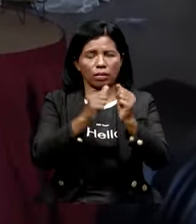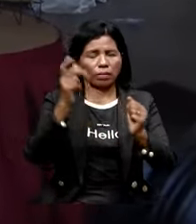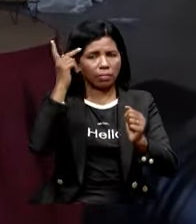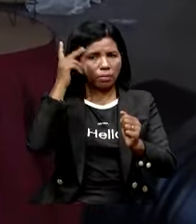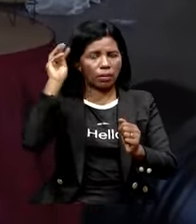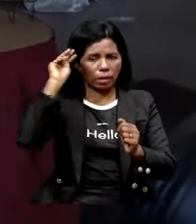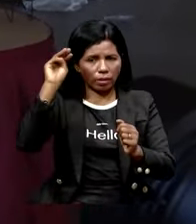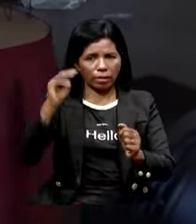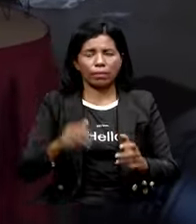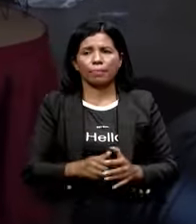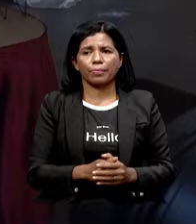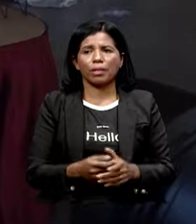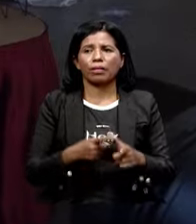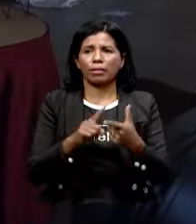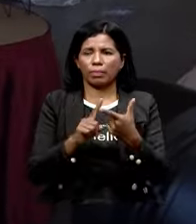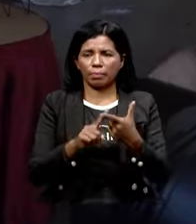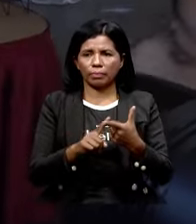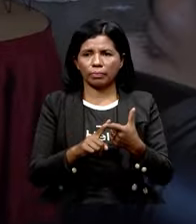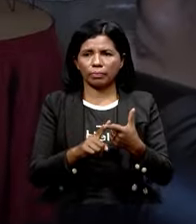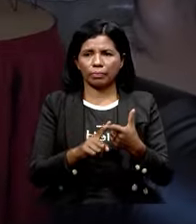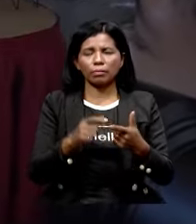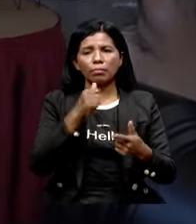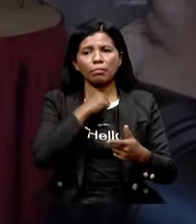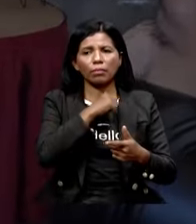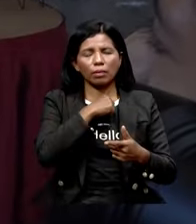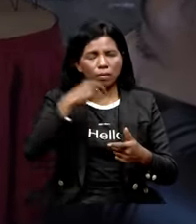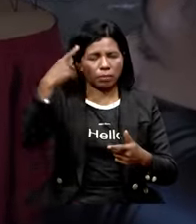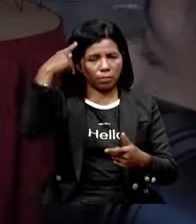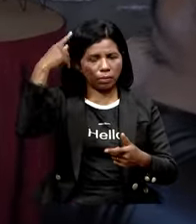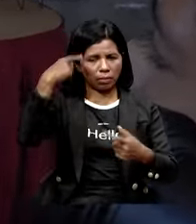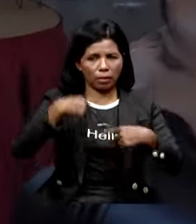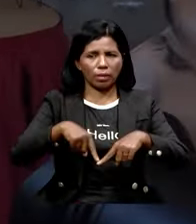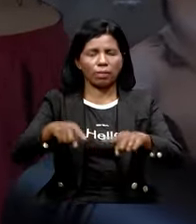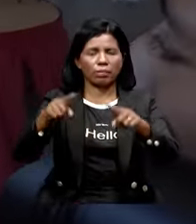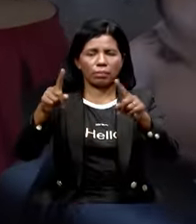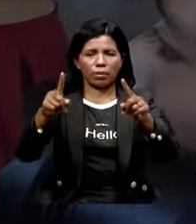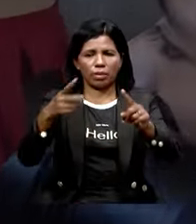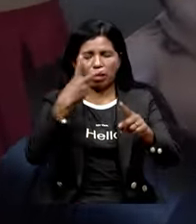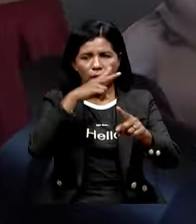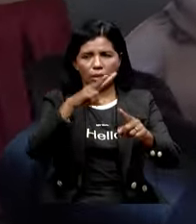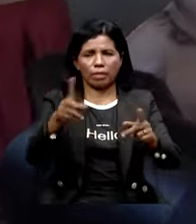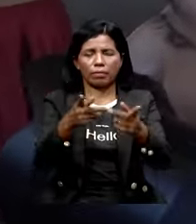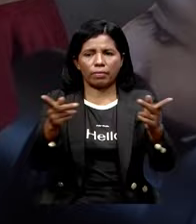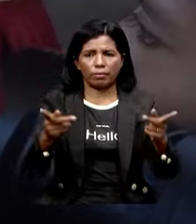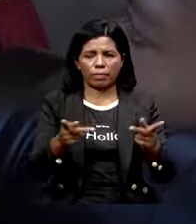primeiro-ministro, depois o Papa Hakaba Salão, né? Portanto,